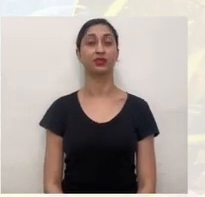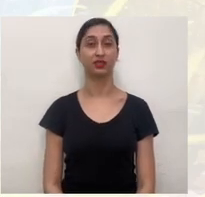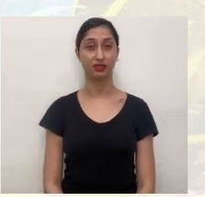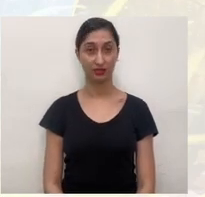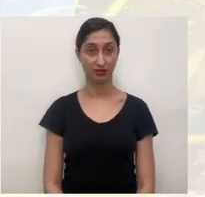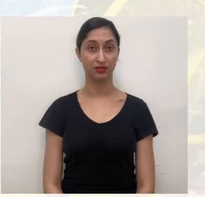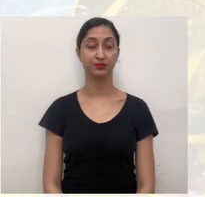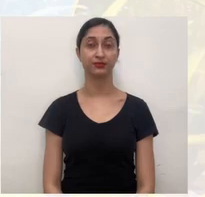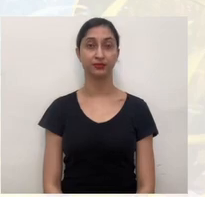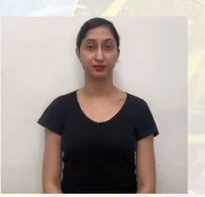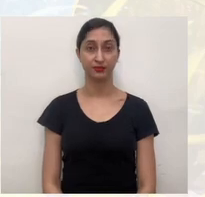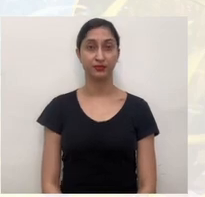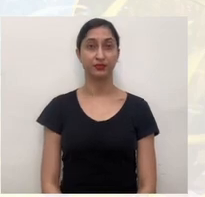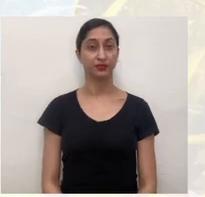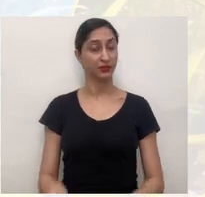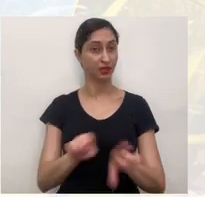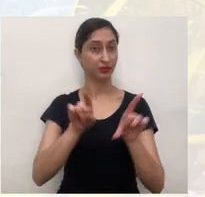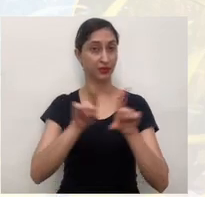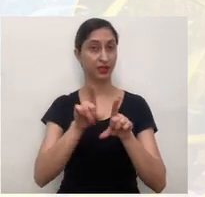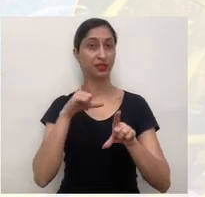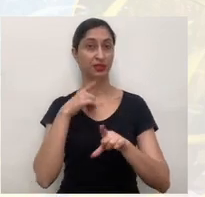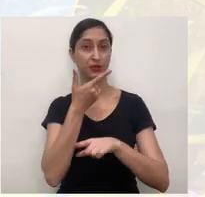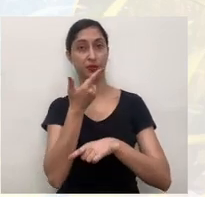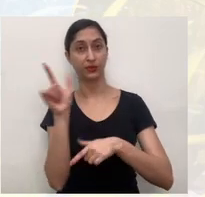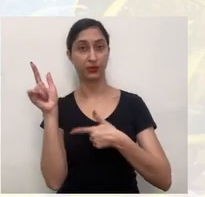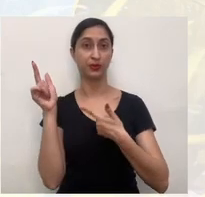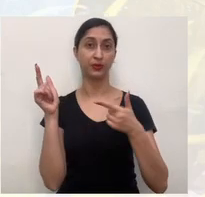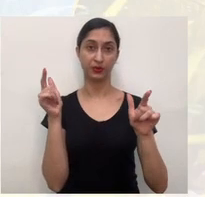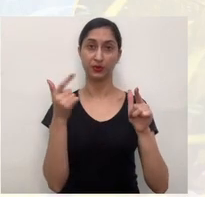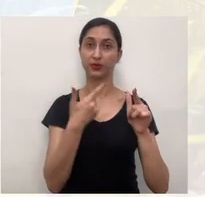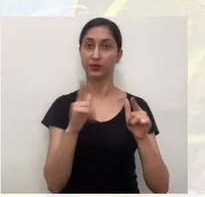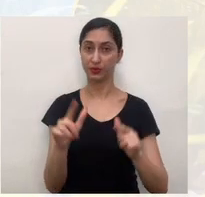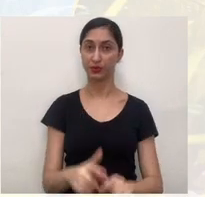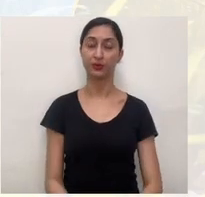também existem outros canteiros e